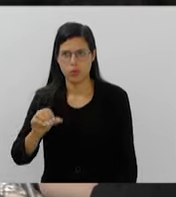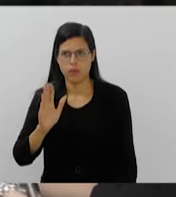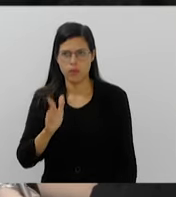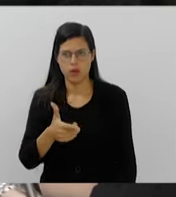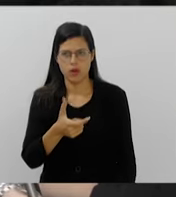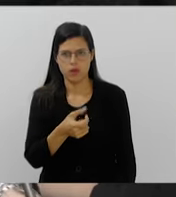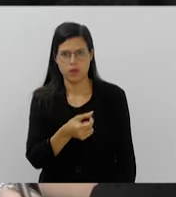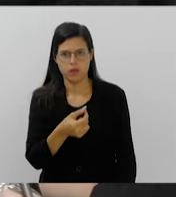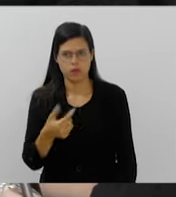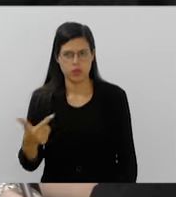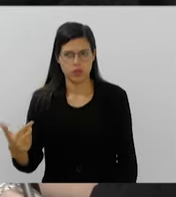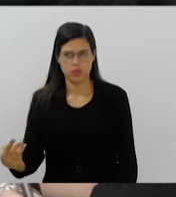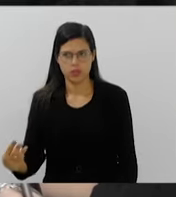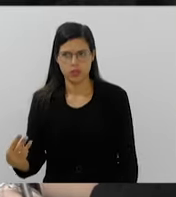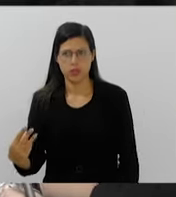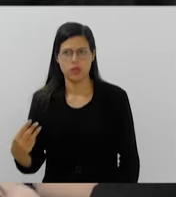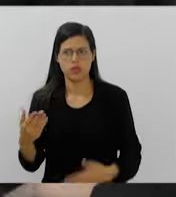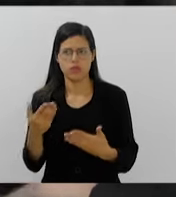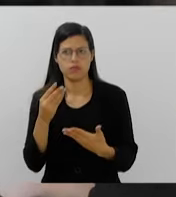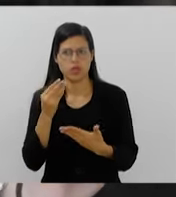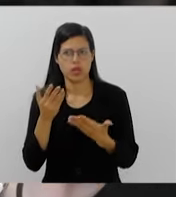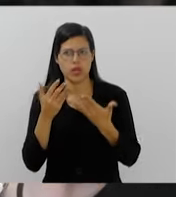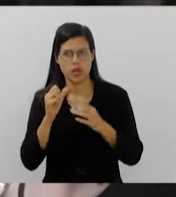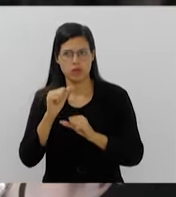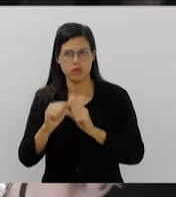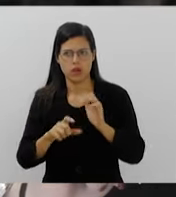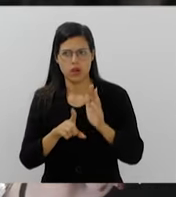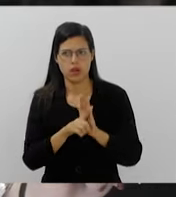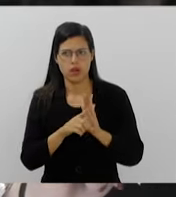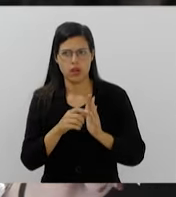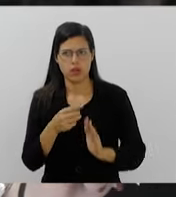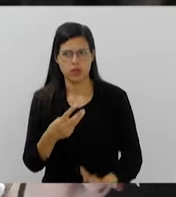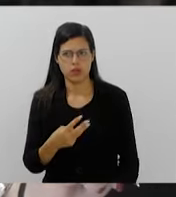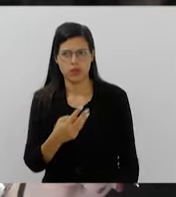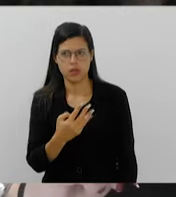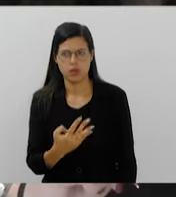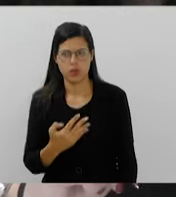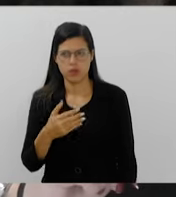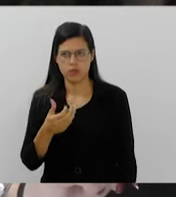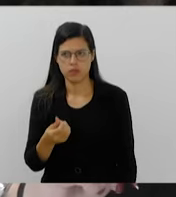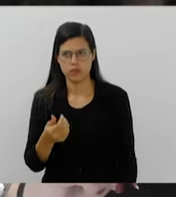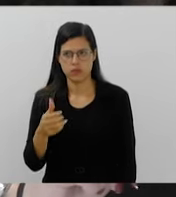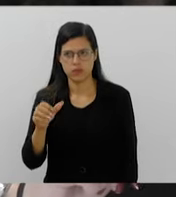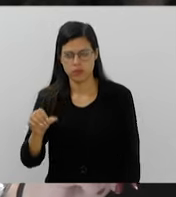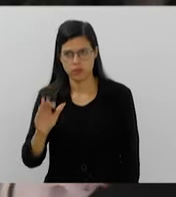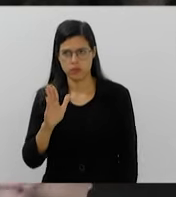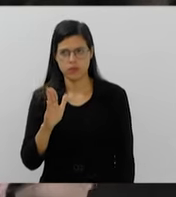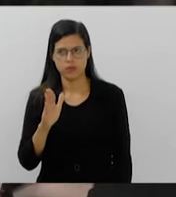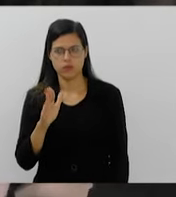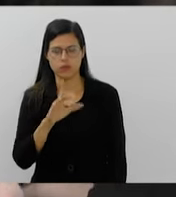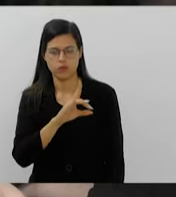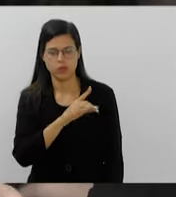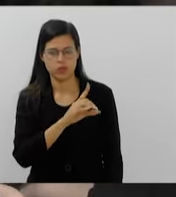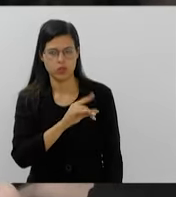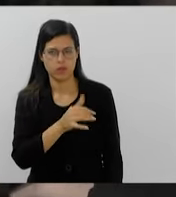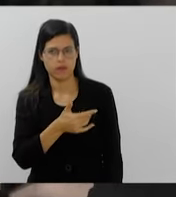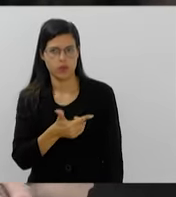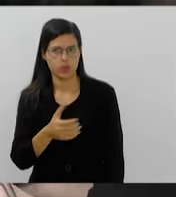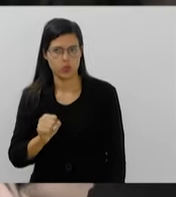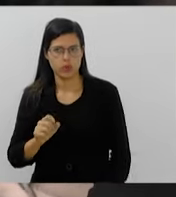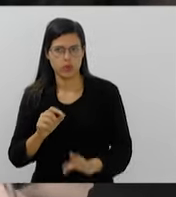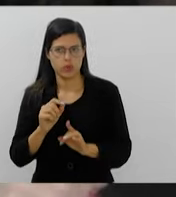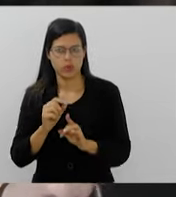689/2023, que pretende alterar a lei estadual número 3469, de 28 de setembro de 2000,